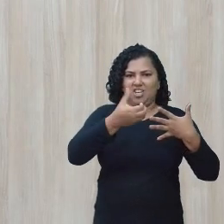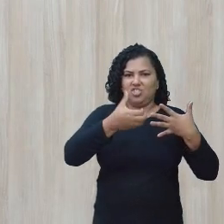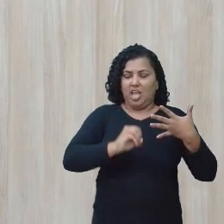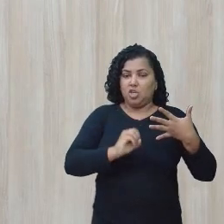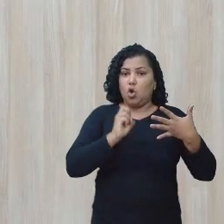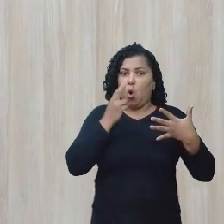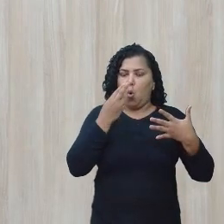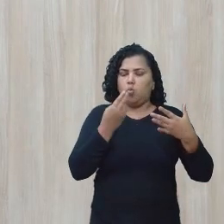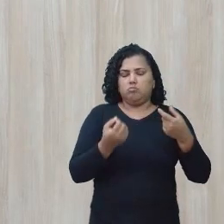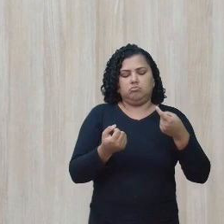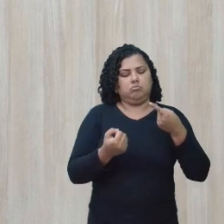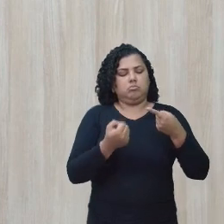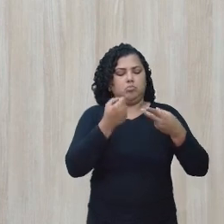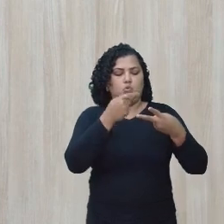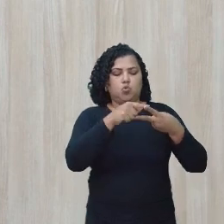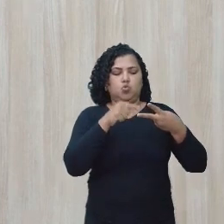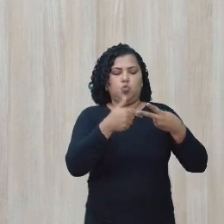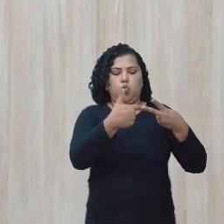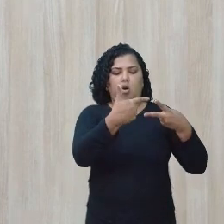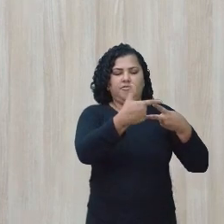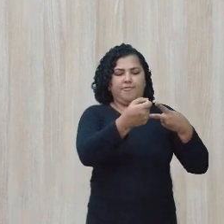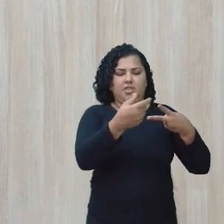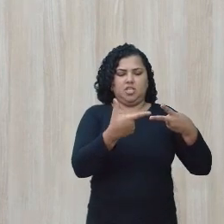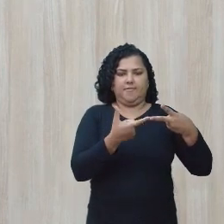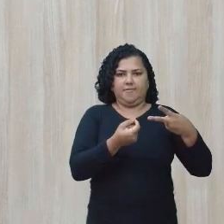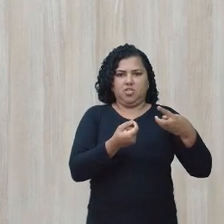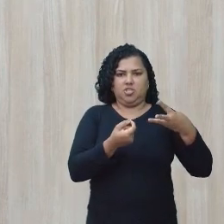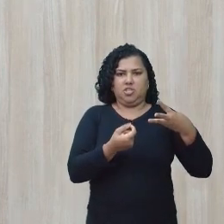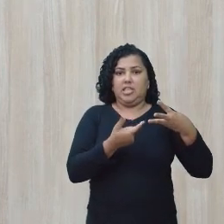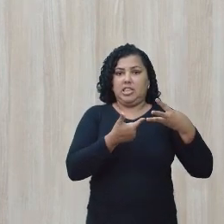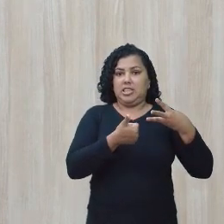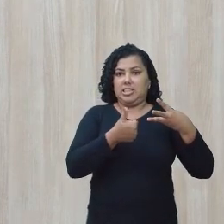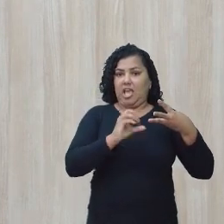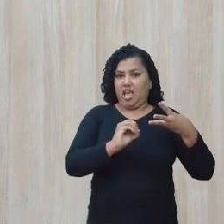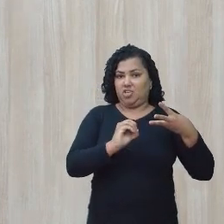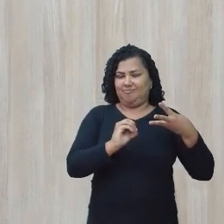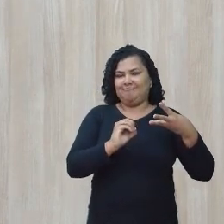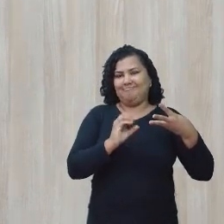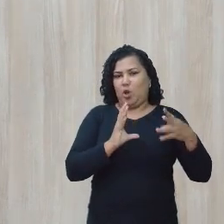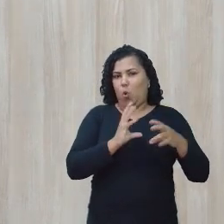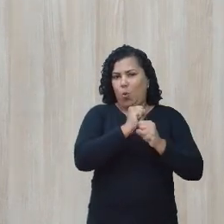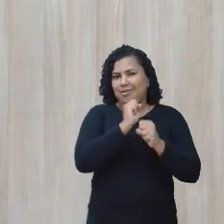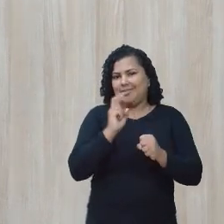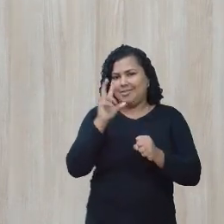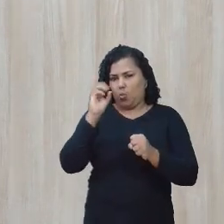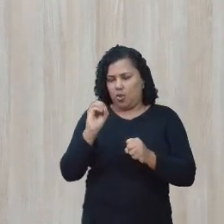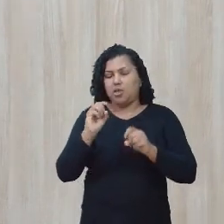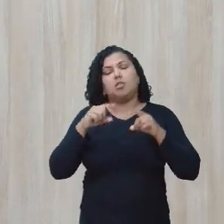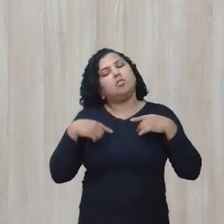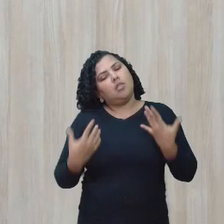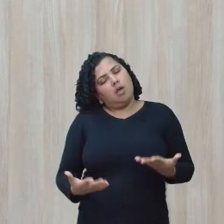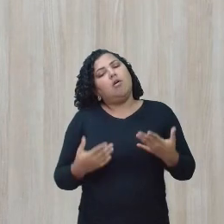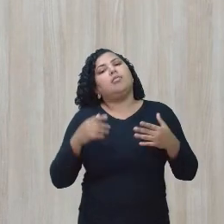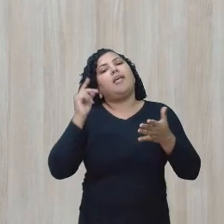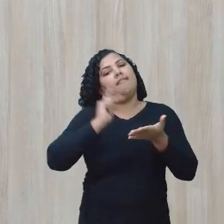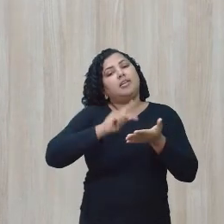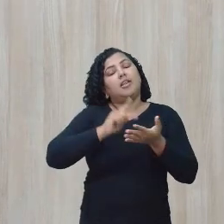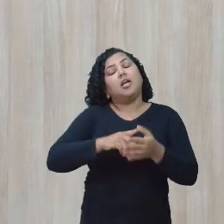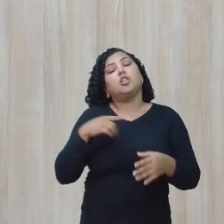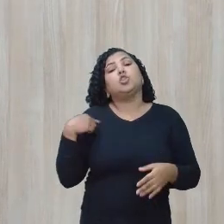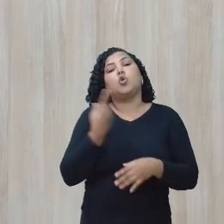uma nota só de 50. Então é relativa essa questão da contagem. Na verdade, contamos o valor. Então, em língua